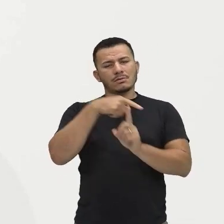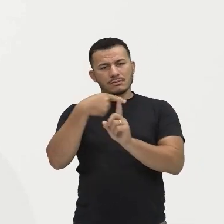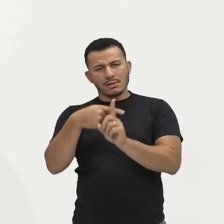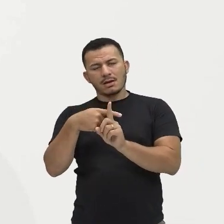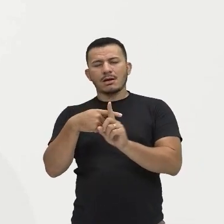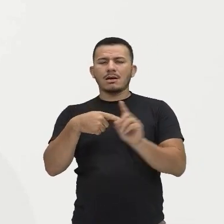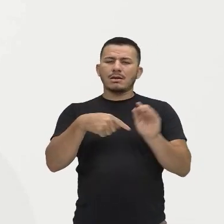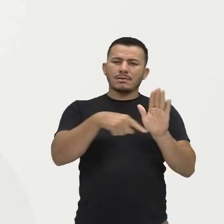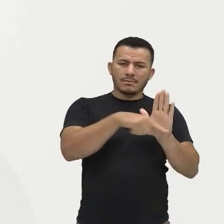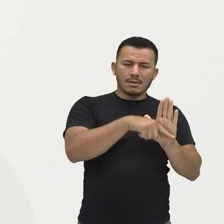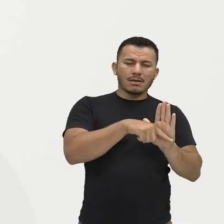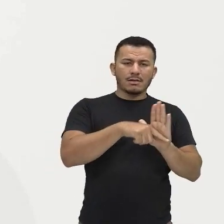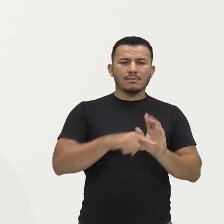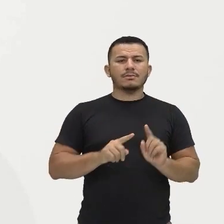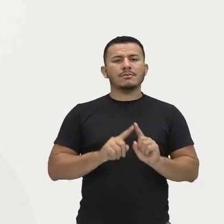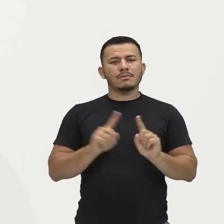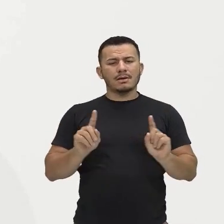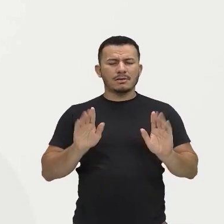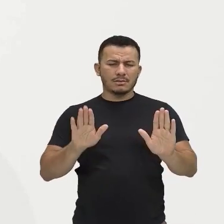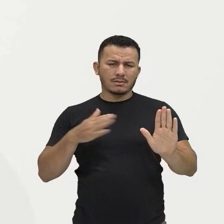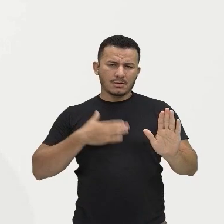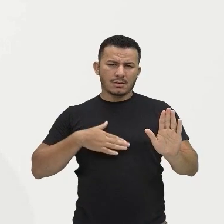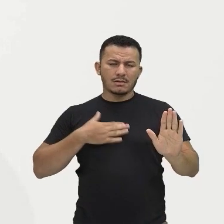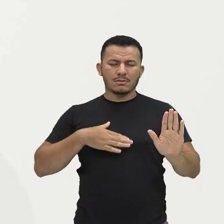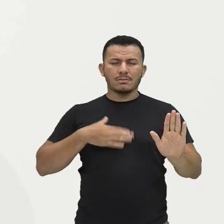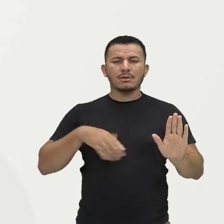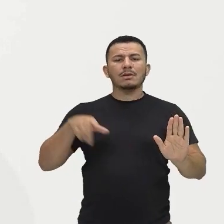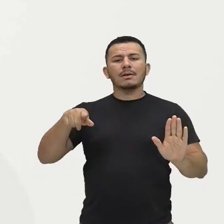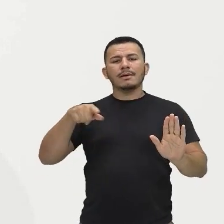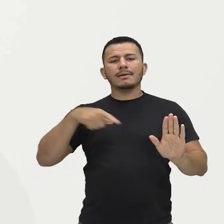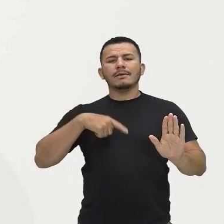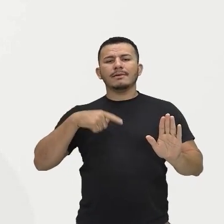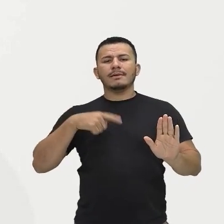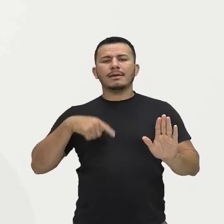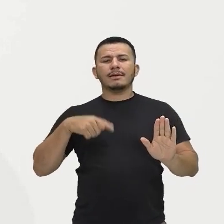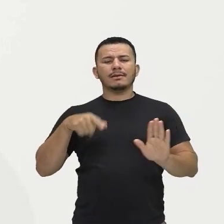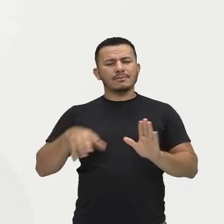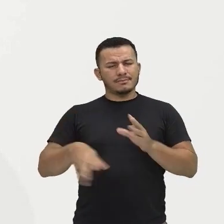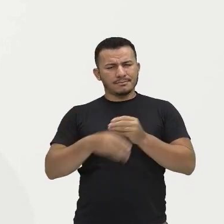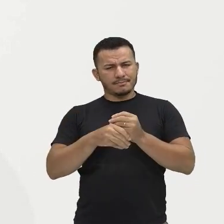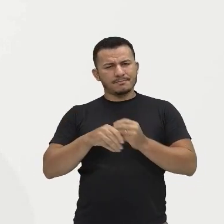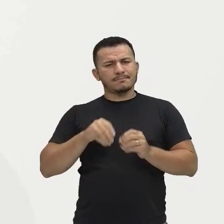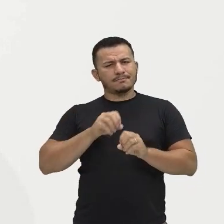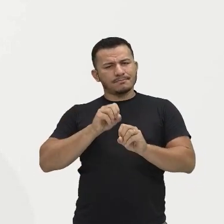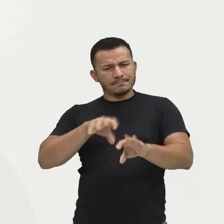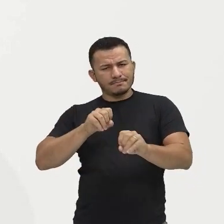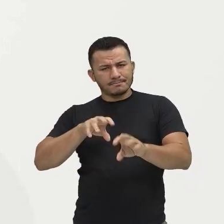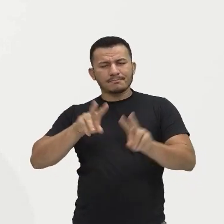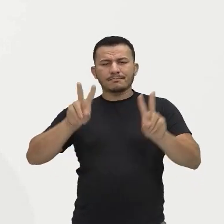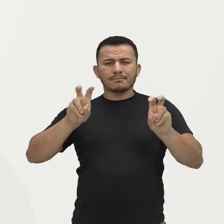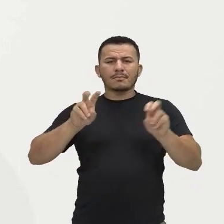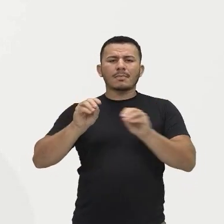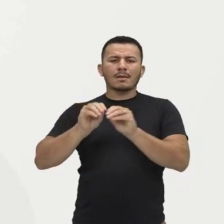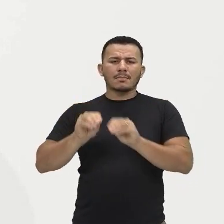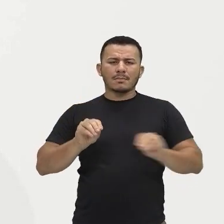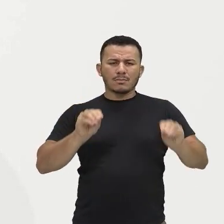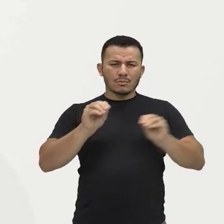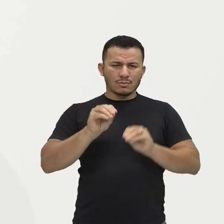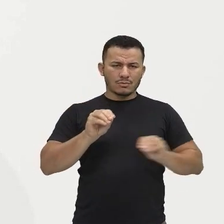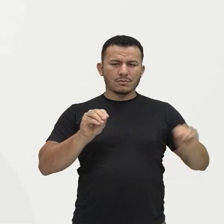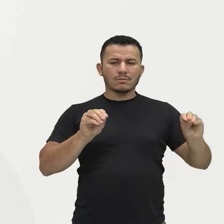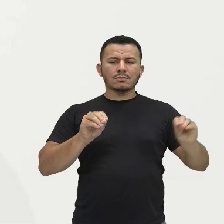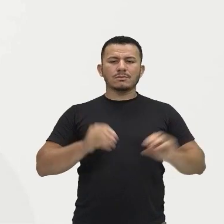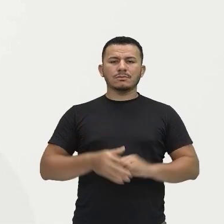mais. Mas não se preocupe que nós vamos ainda reforçar mais essa questão dos deslocamentos, tá